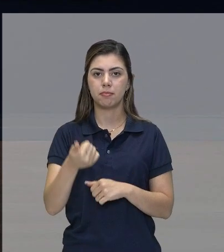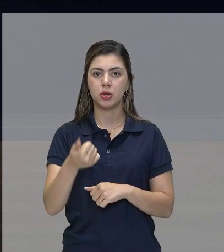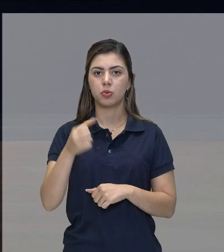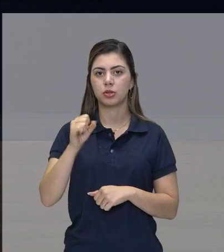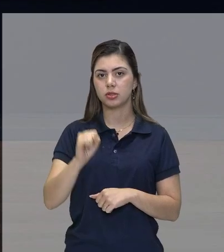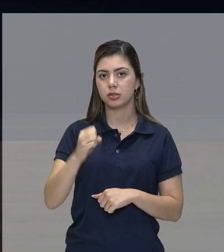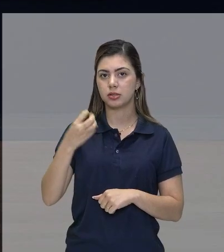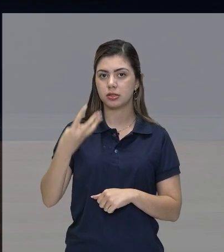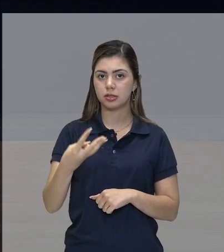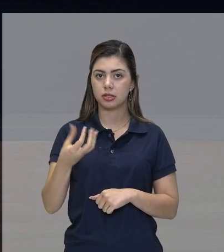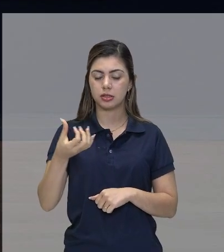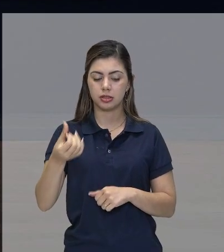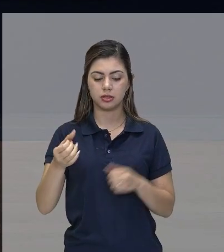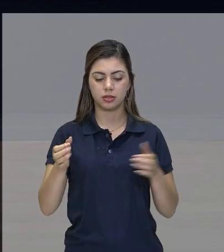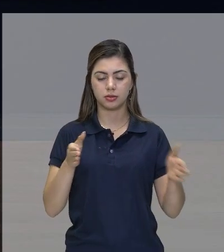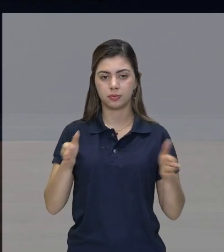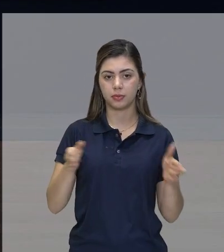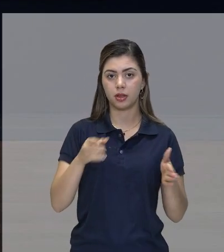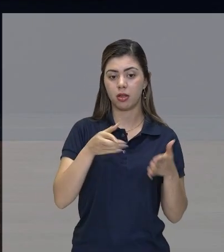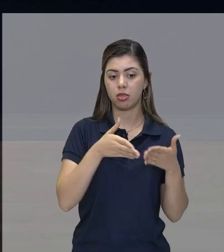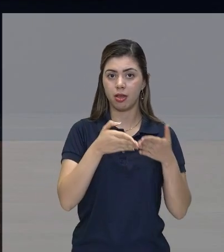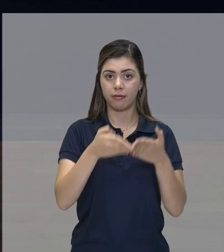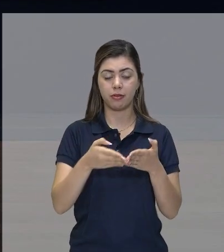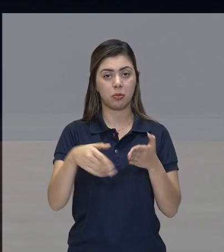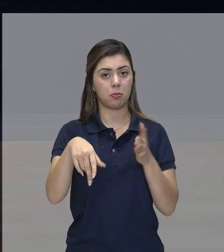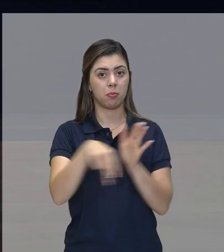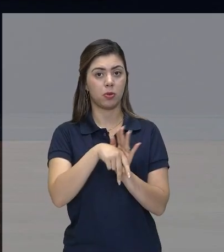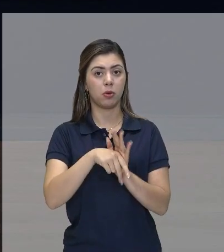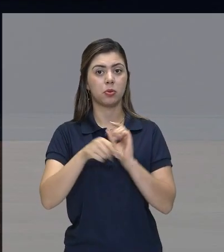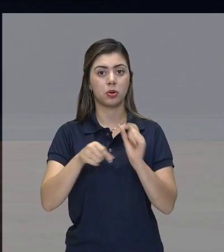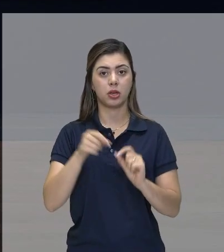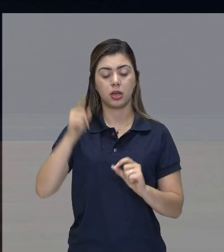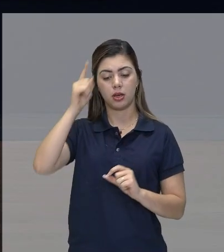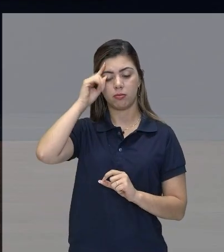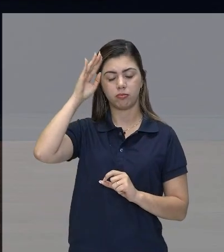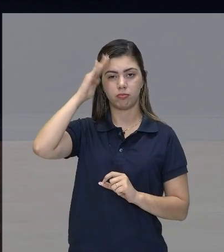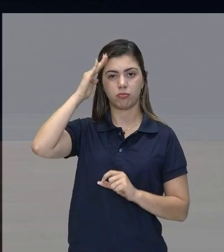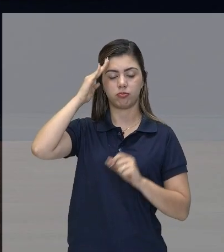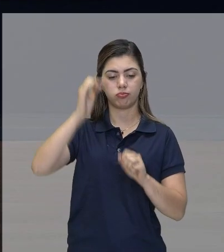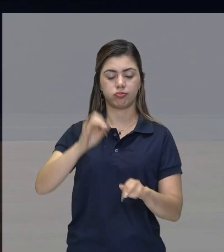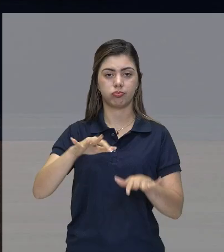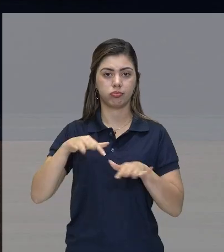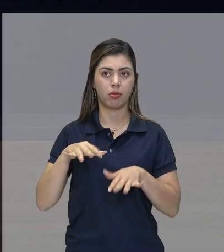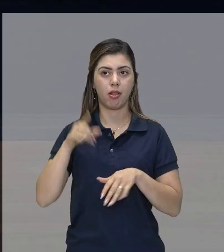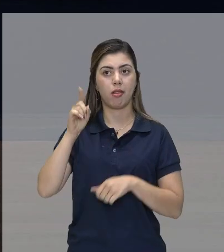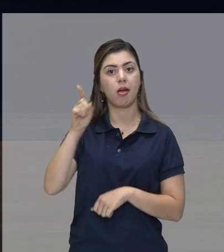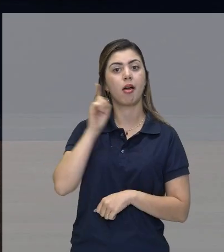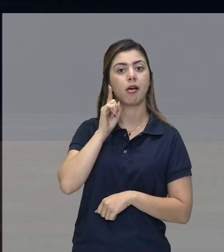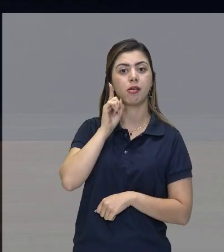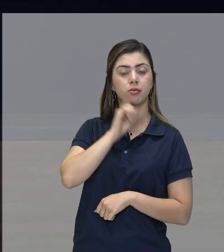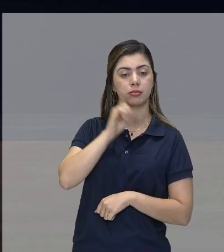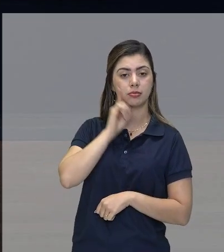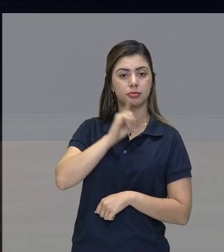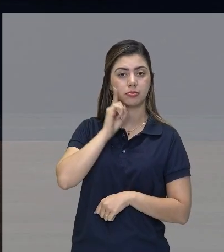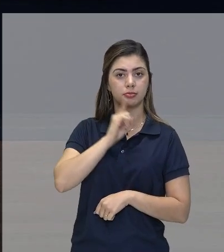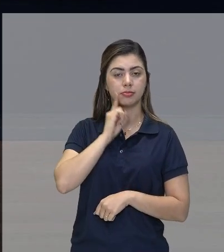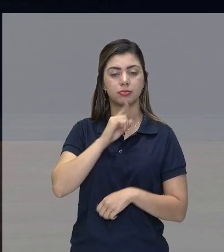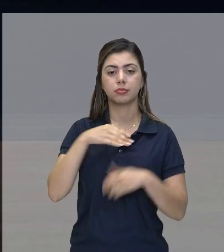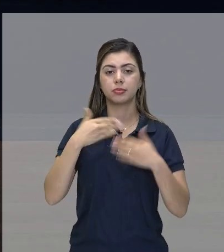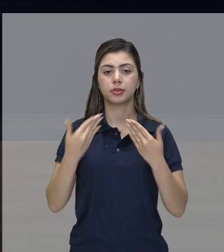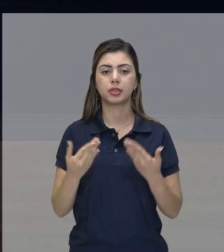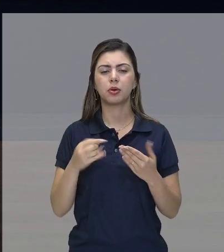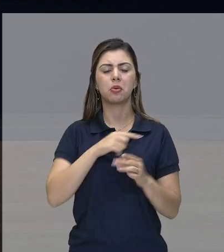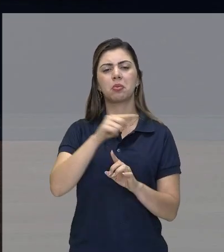1836, né, esse navio era da Marinha Real Britânica, e o objetivo principal dessa expedição era mapear